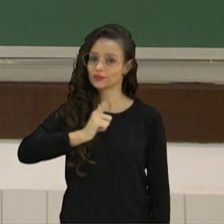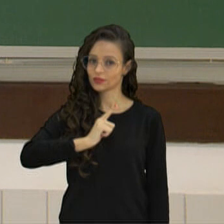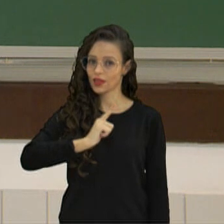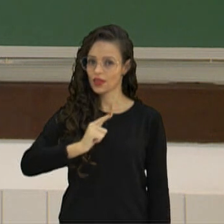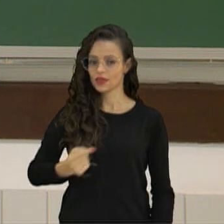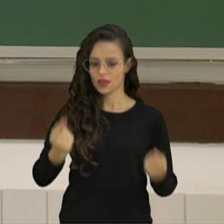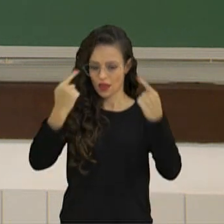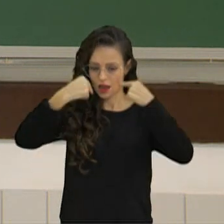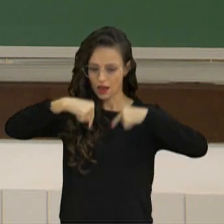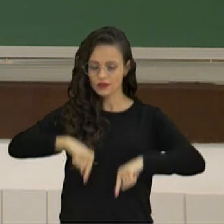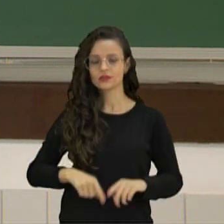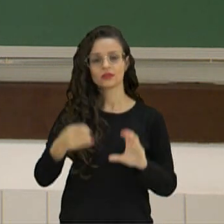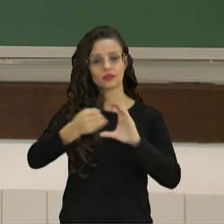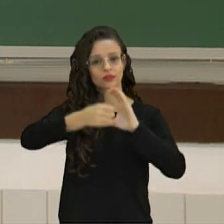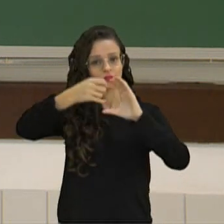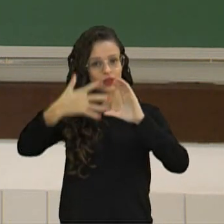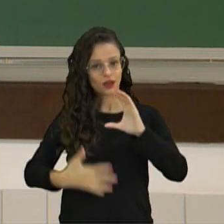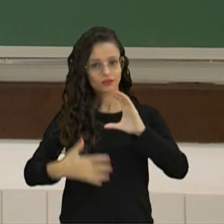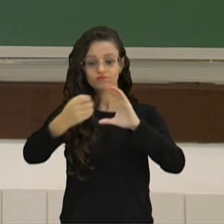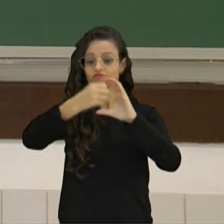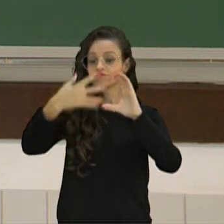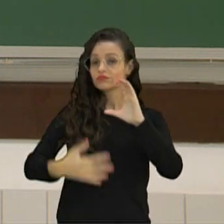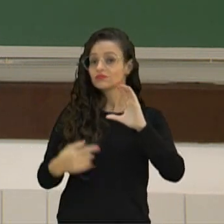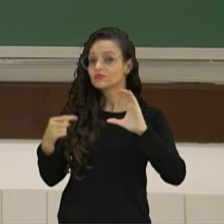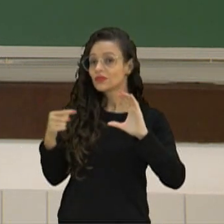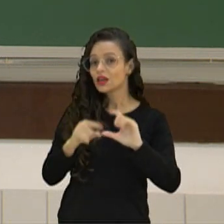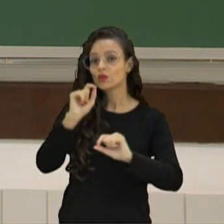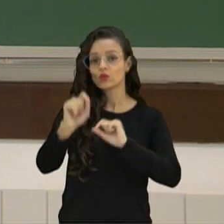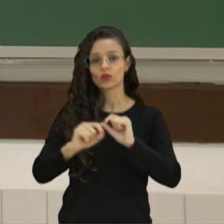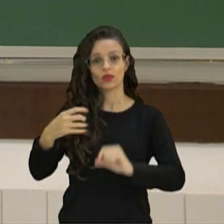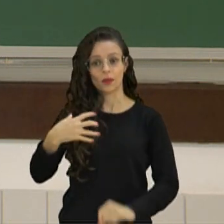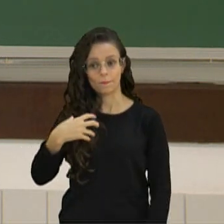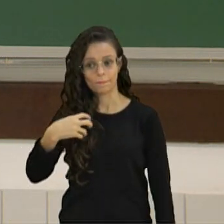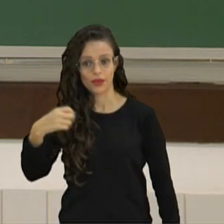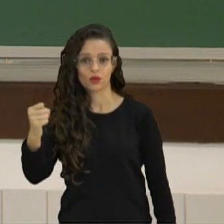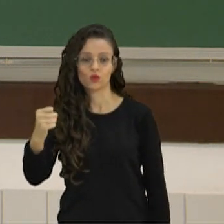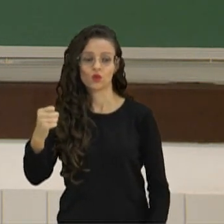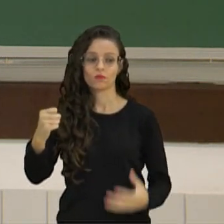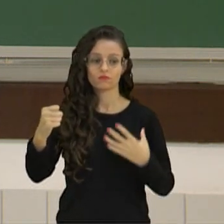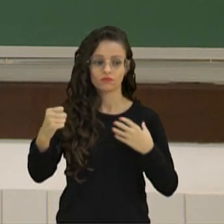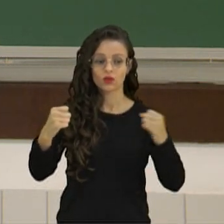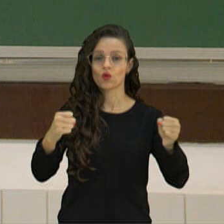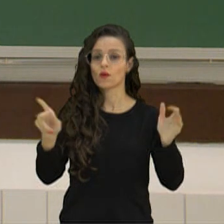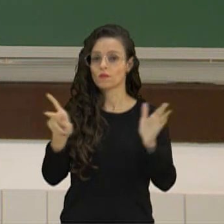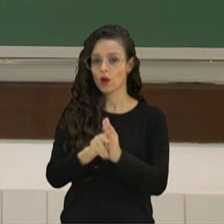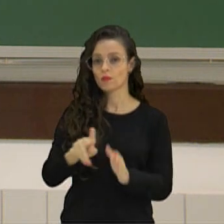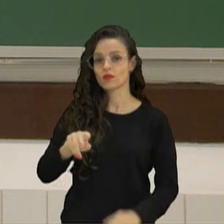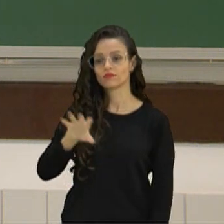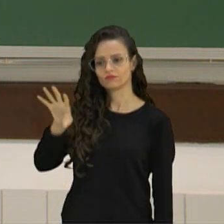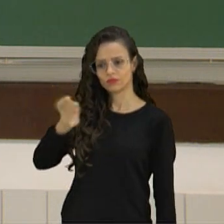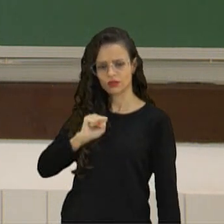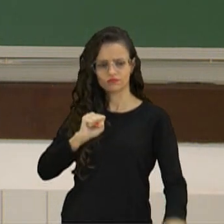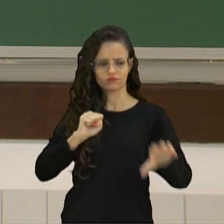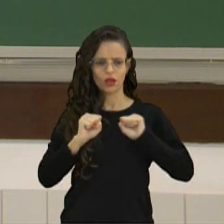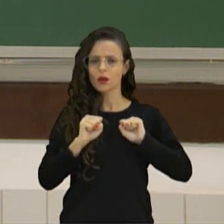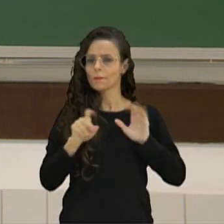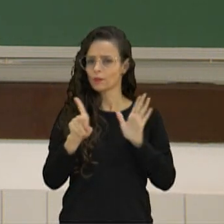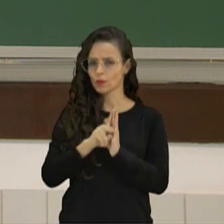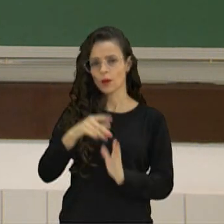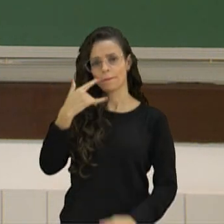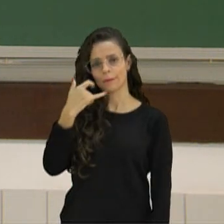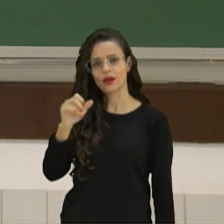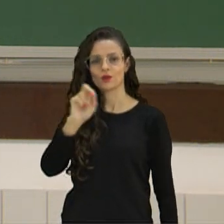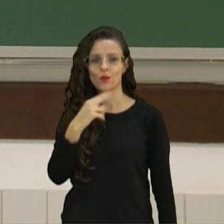características. Características essas que são características herdadas tanto pela nossa mãe quanto pelo nosso pai no momento da fecundação.